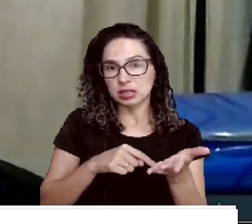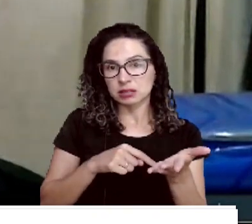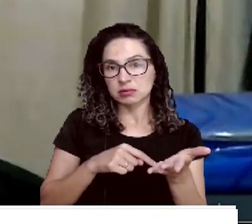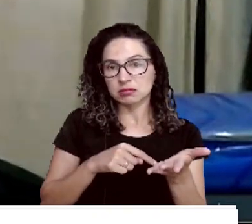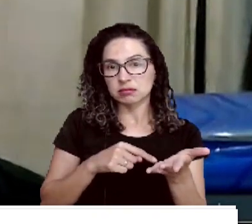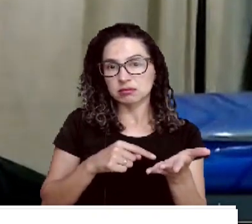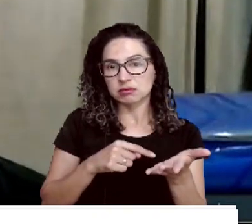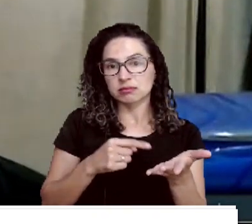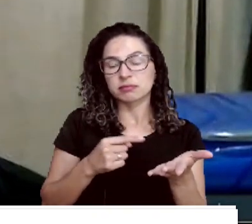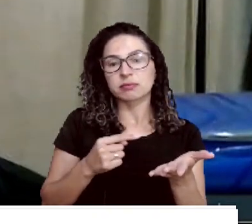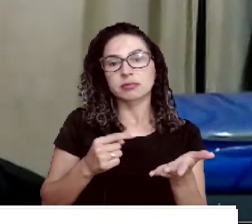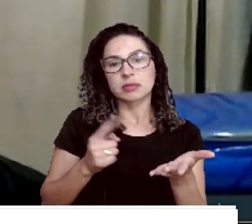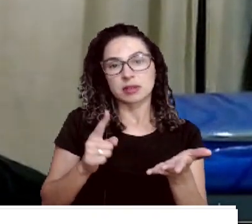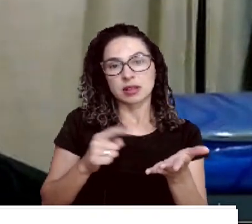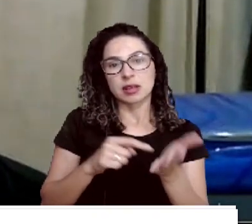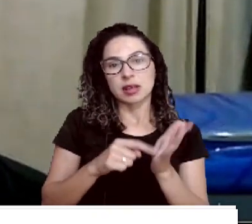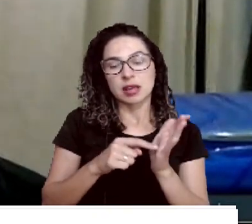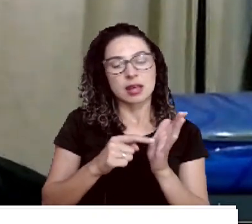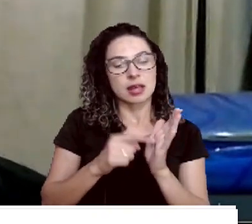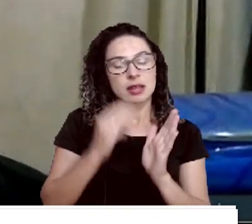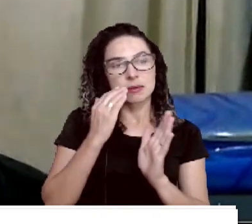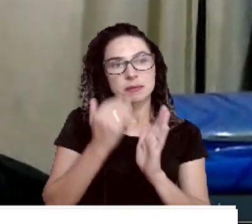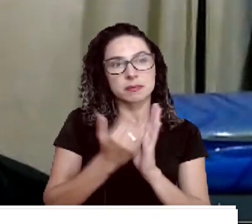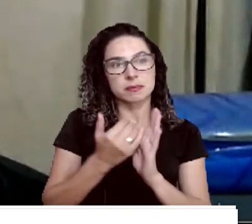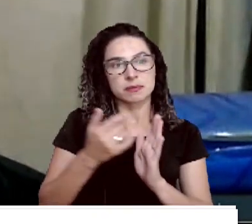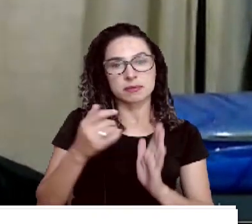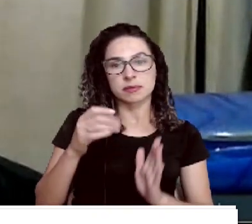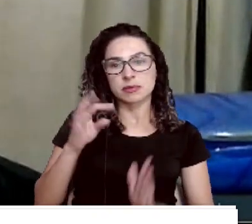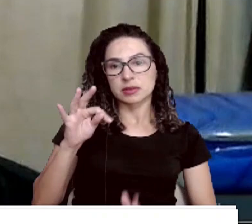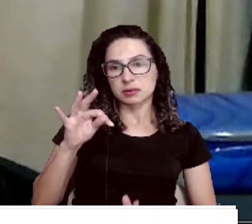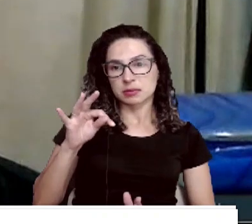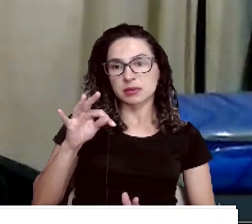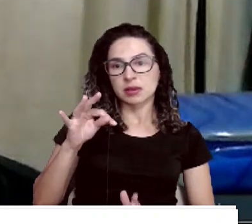foi constatado irregular pelo Tribunal de Contas,